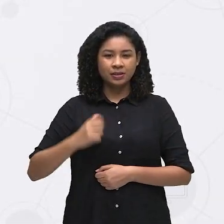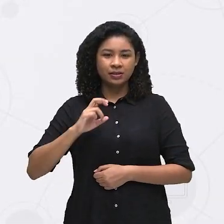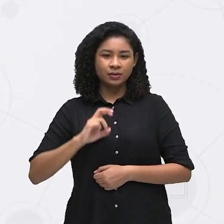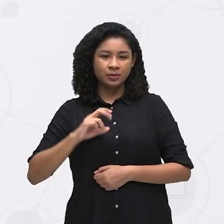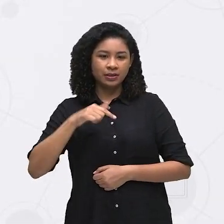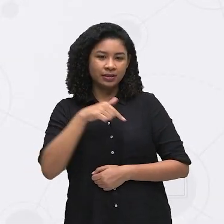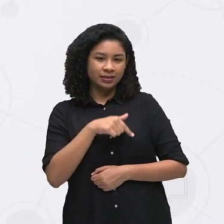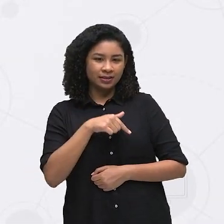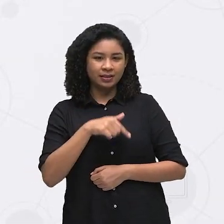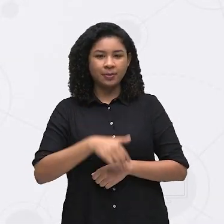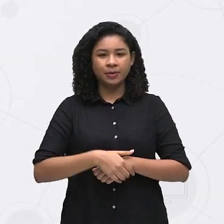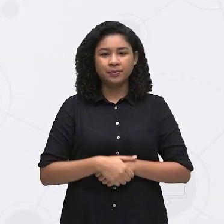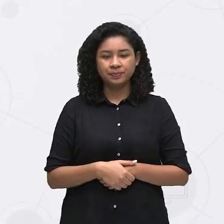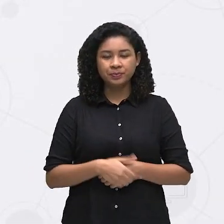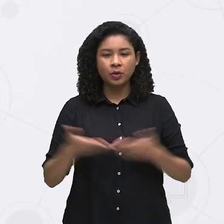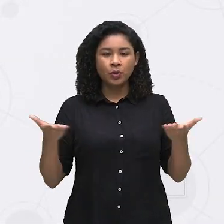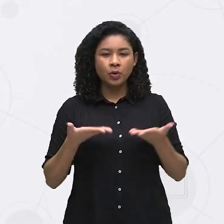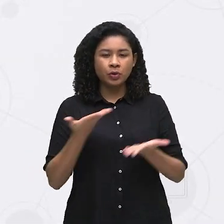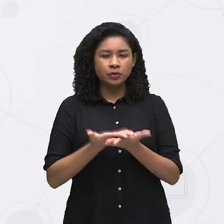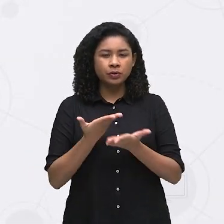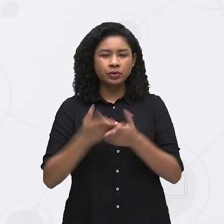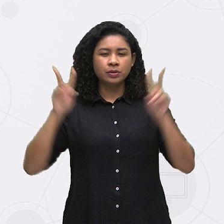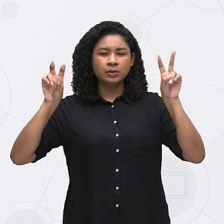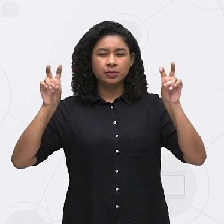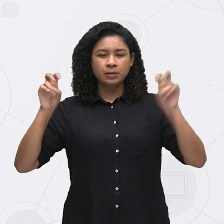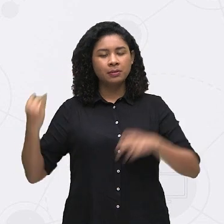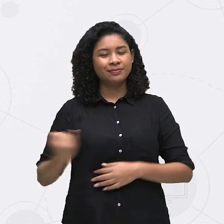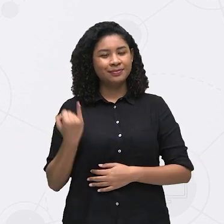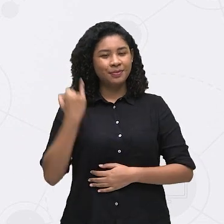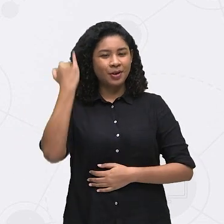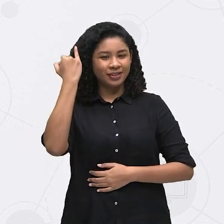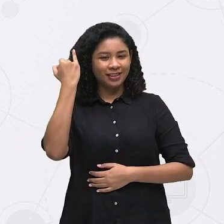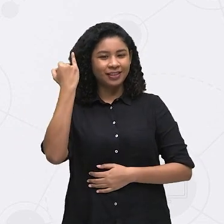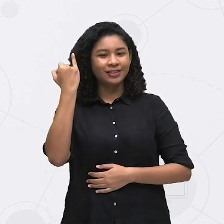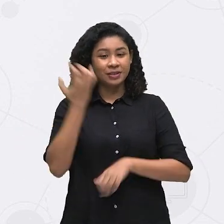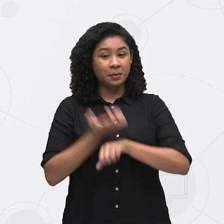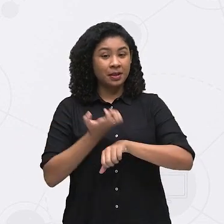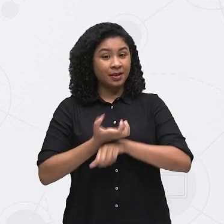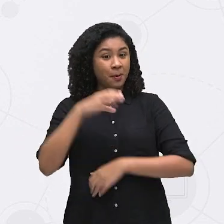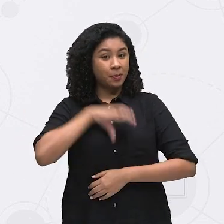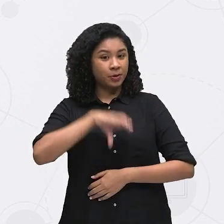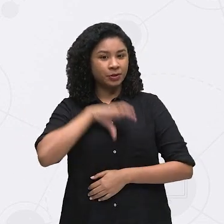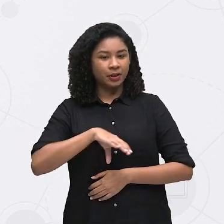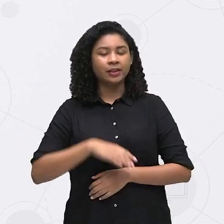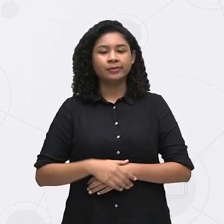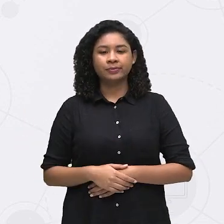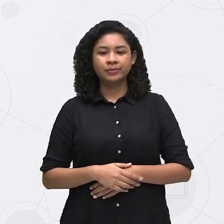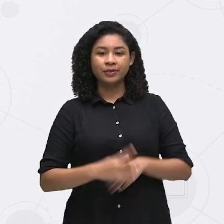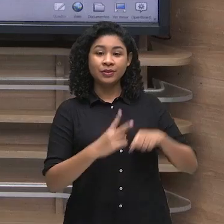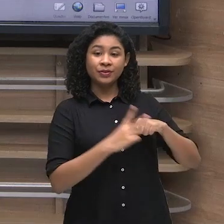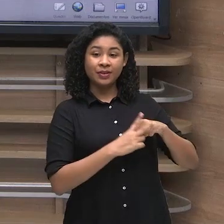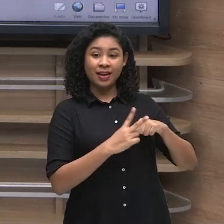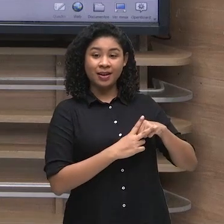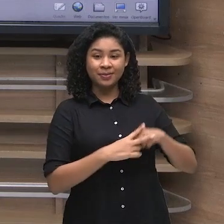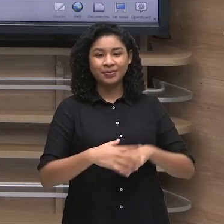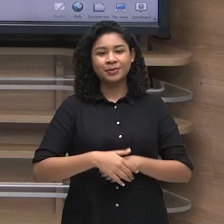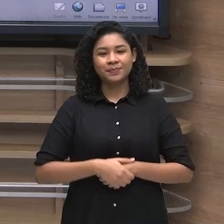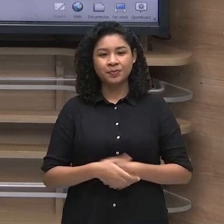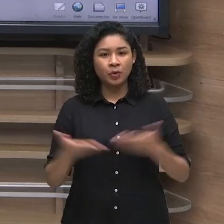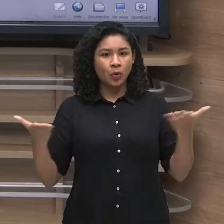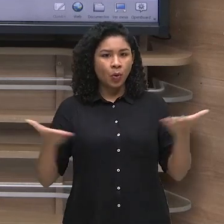157. Hoje nós vamos estudar um assunto importantíssimo da língua portuguesa, verbo. Vamos estudar os